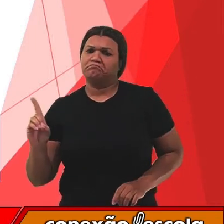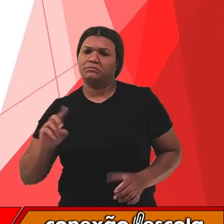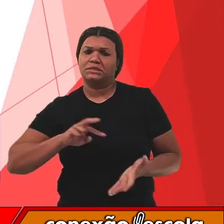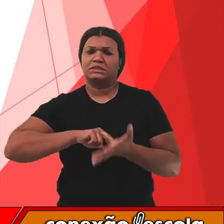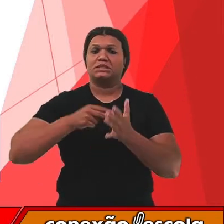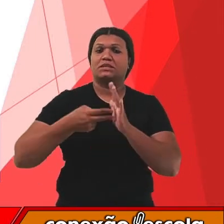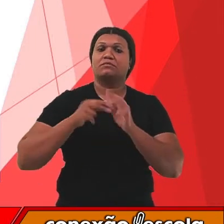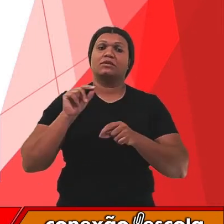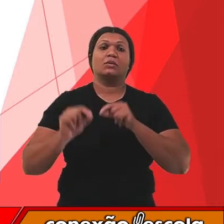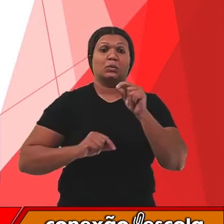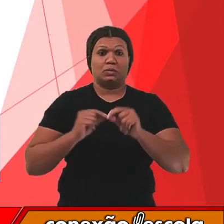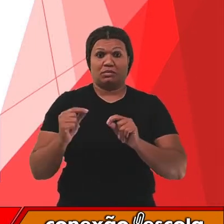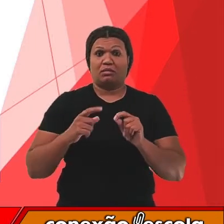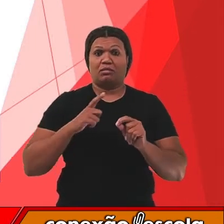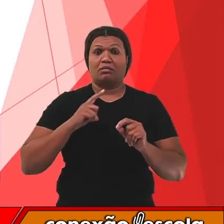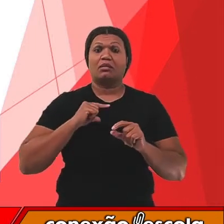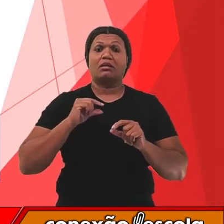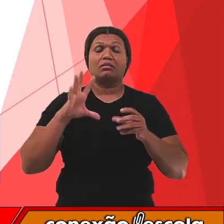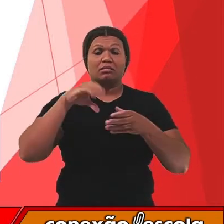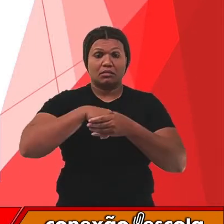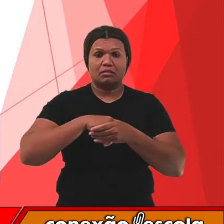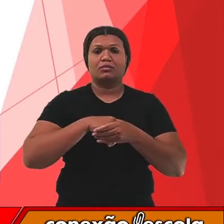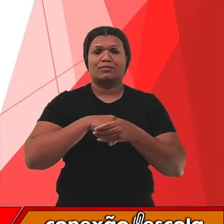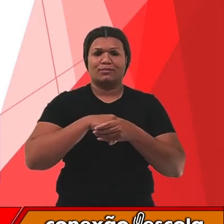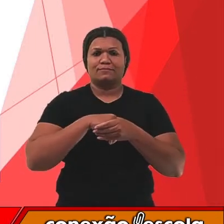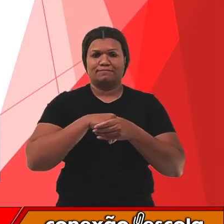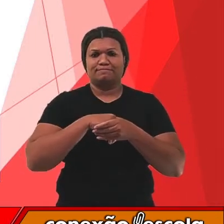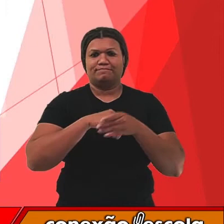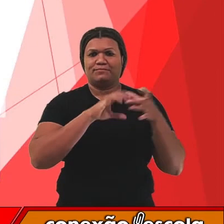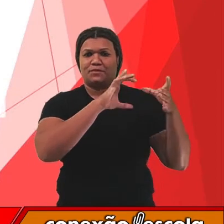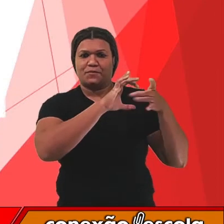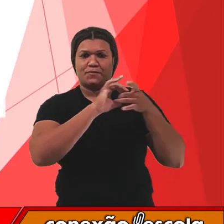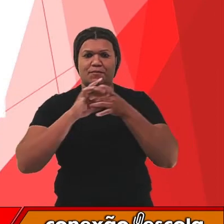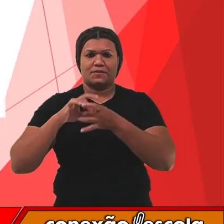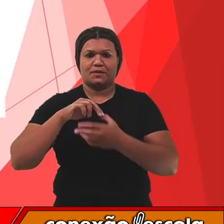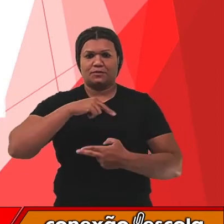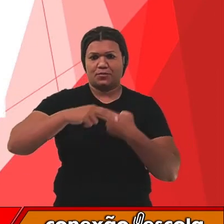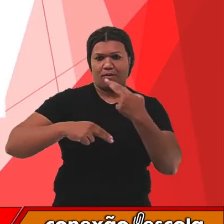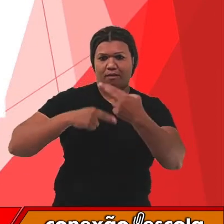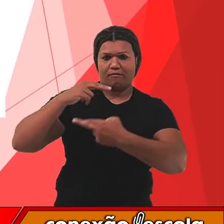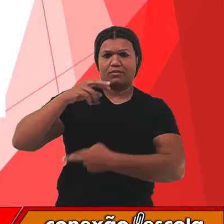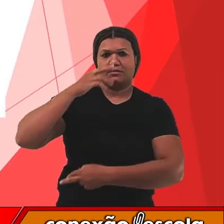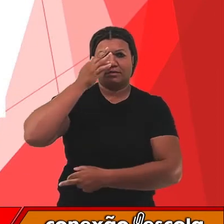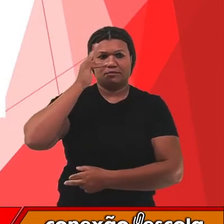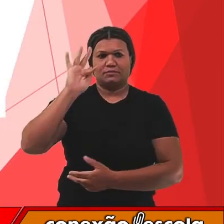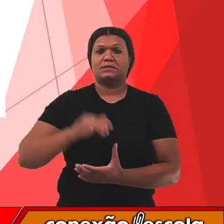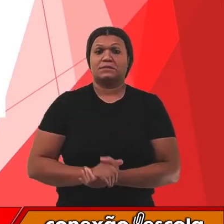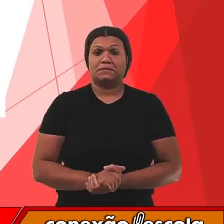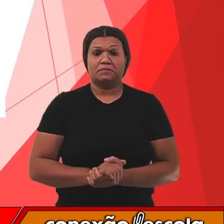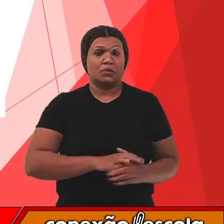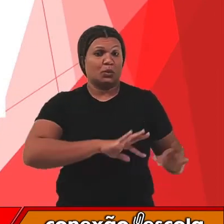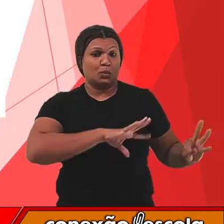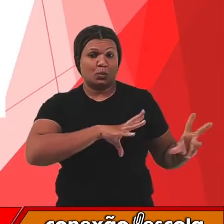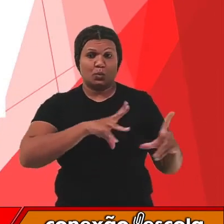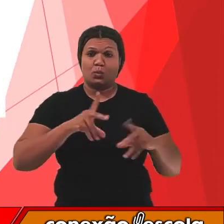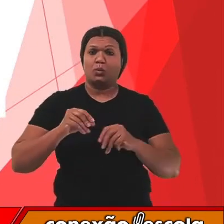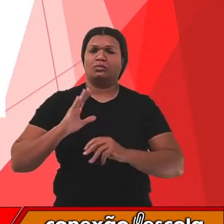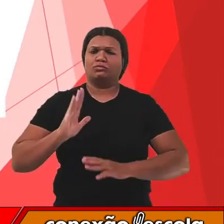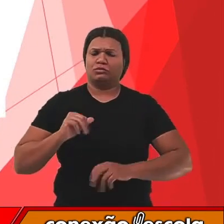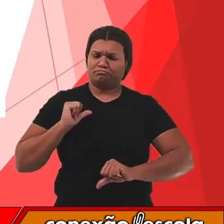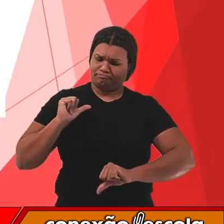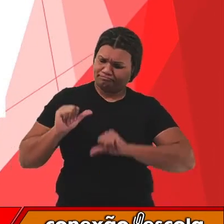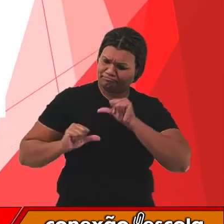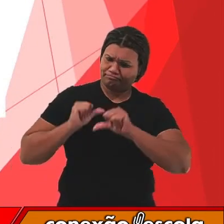significa no contexto da Revolução Francesa. De posse todas essas transformações que